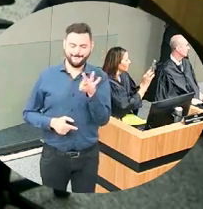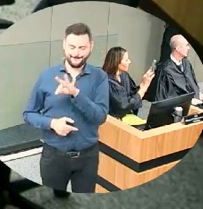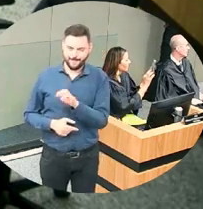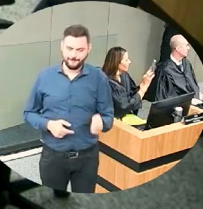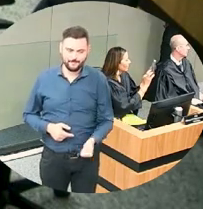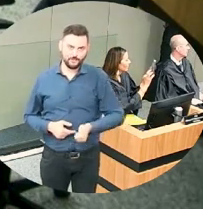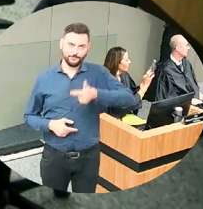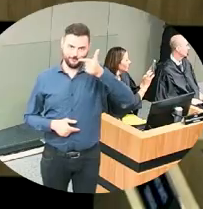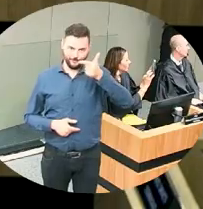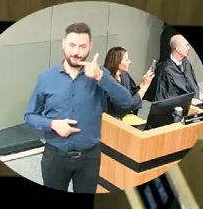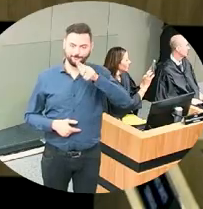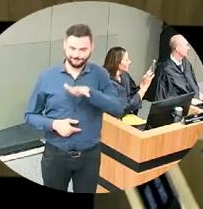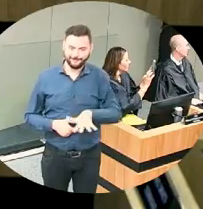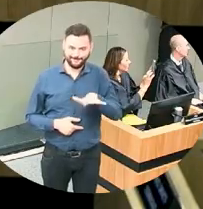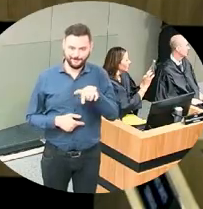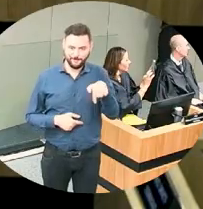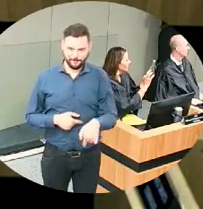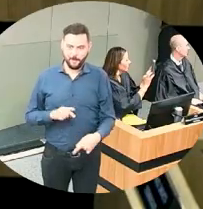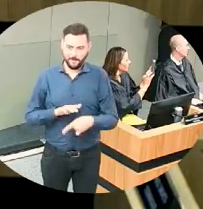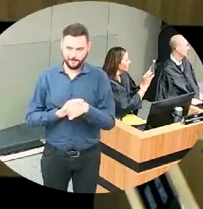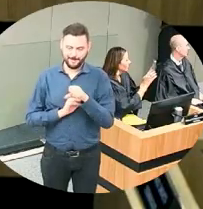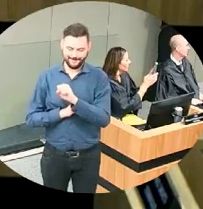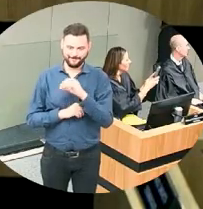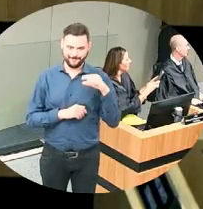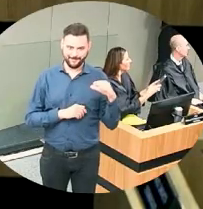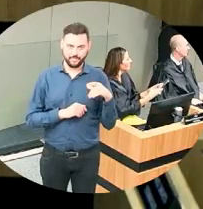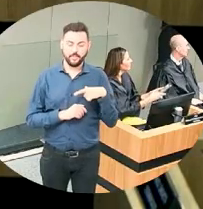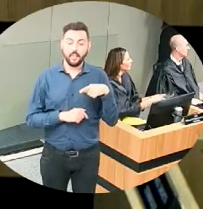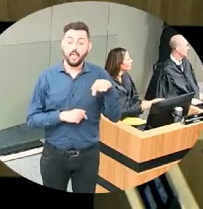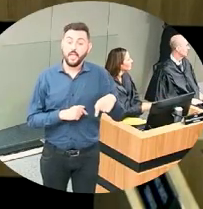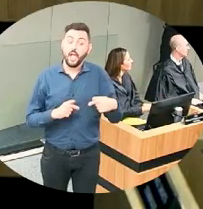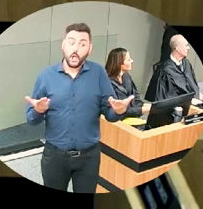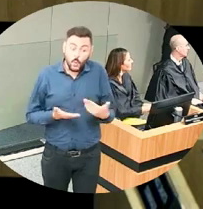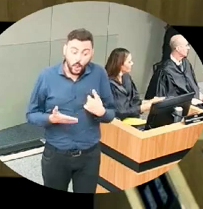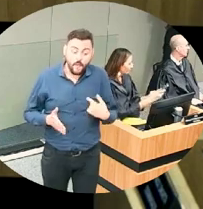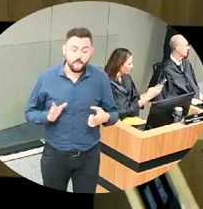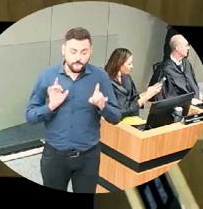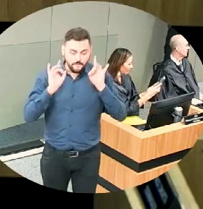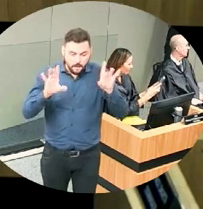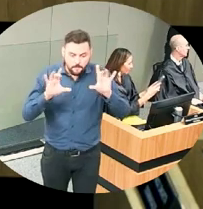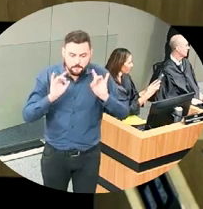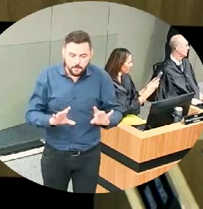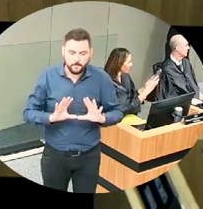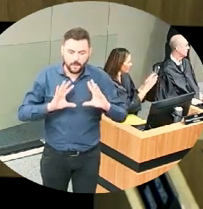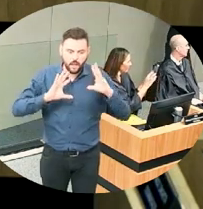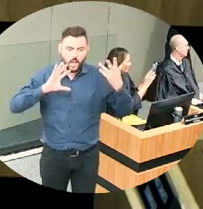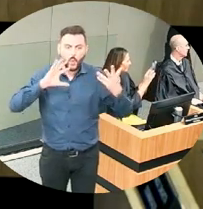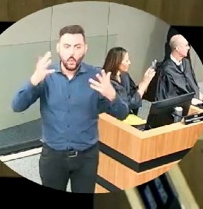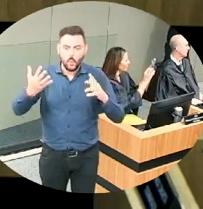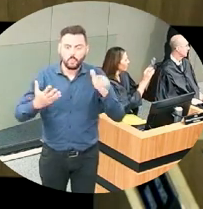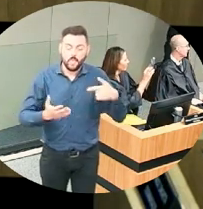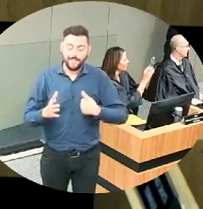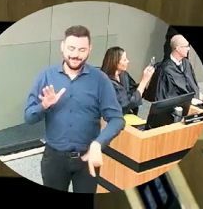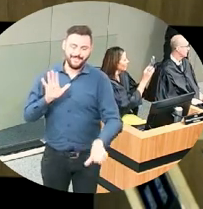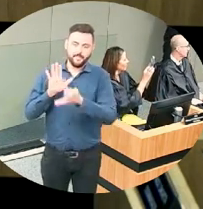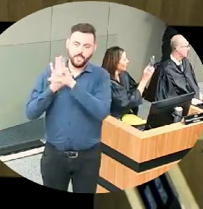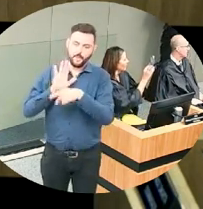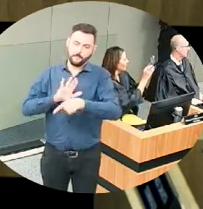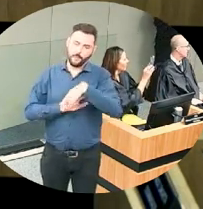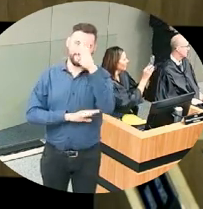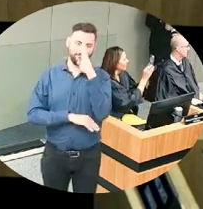Trabalho da 12 região cumprindo e fazendo cumprir a constituição e as leis da